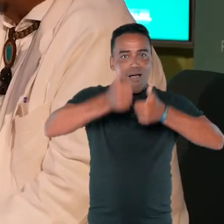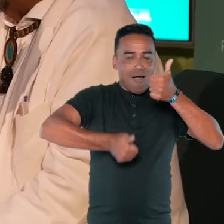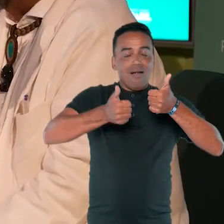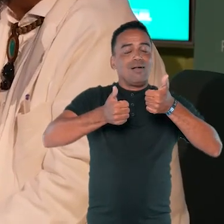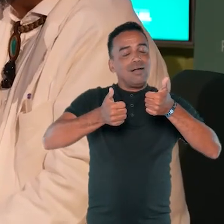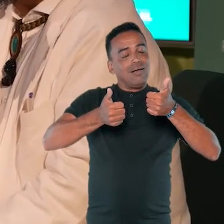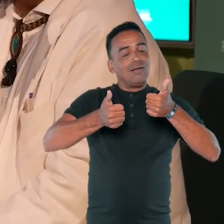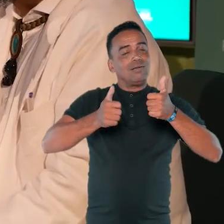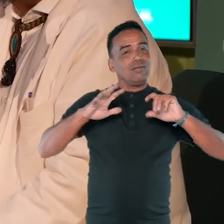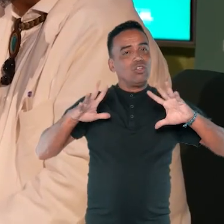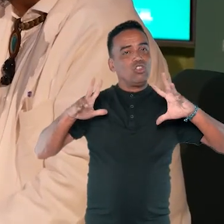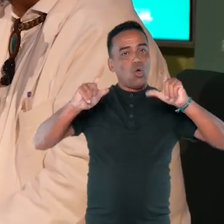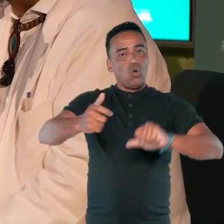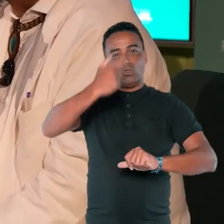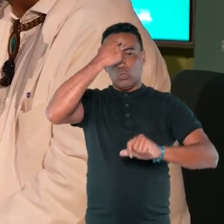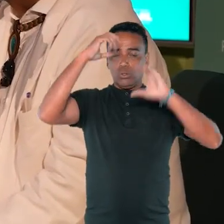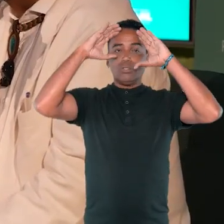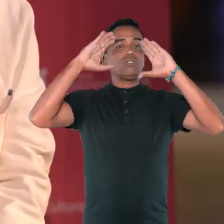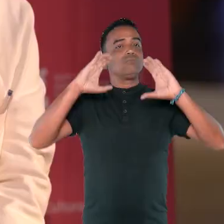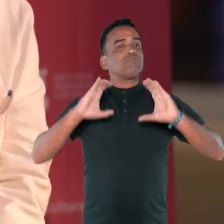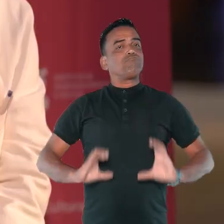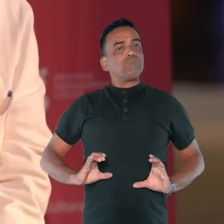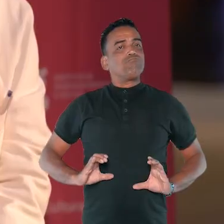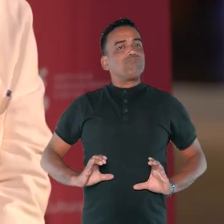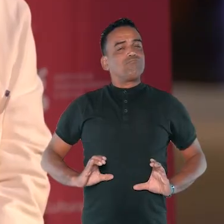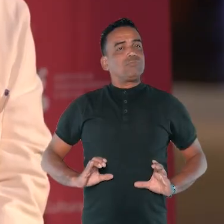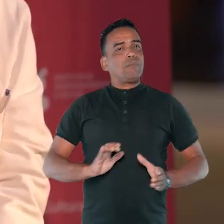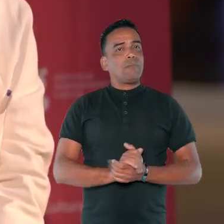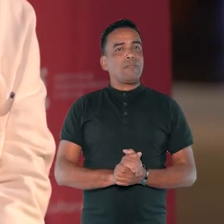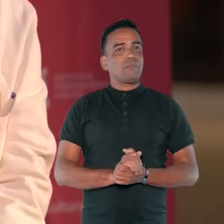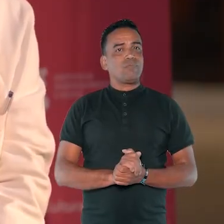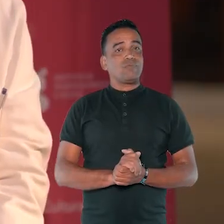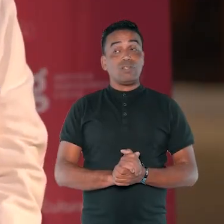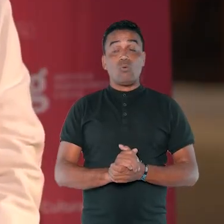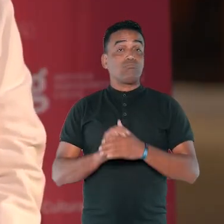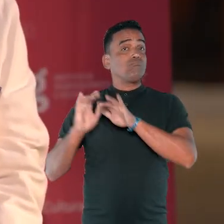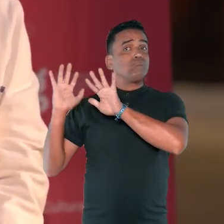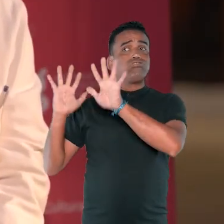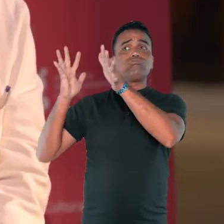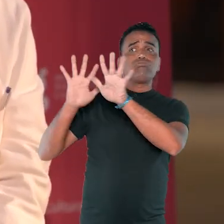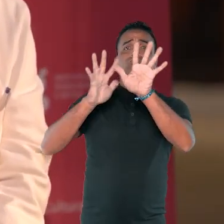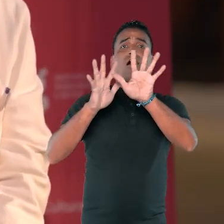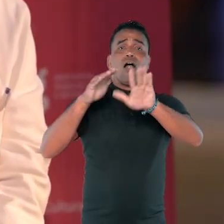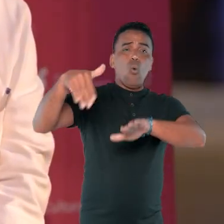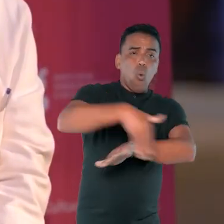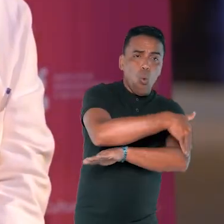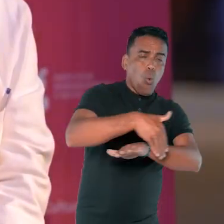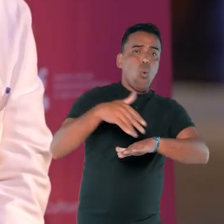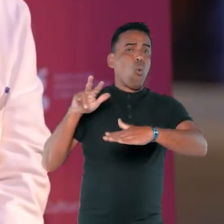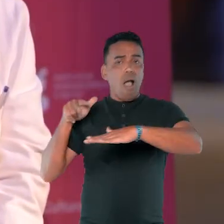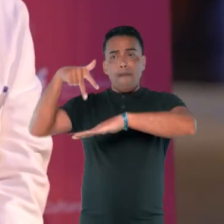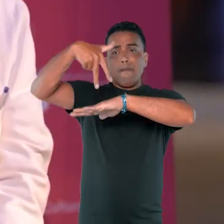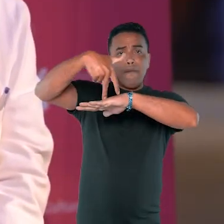cidadão, né? E levamos conosco para as ruas, para os palcos, né? Para todos os